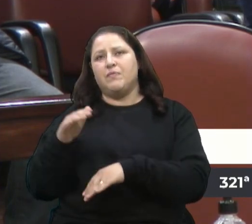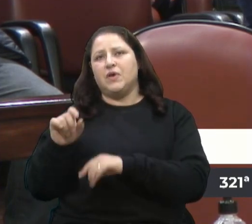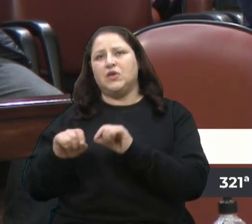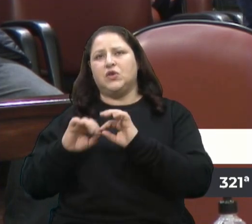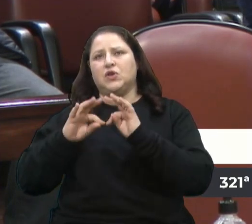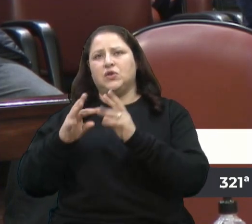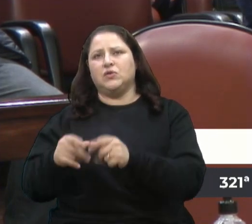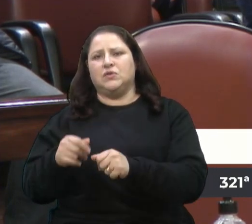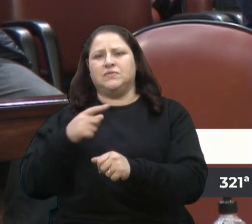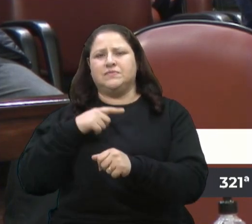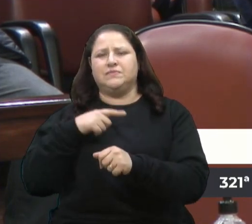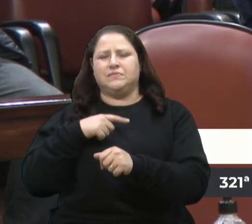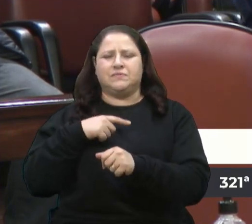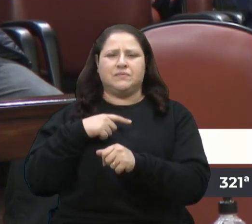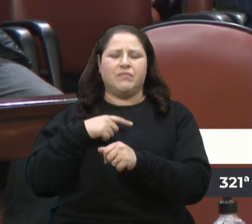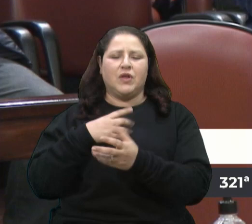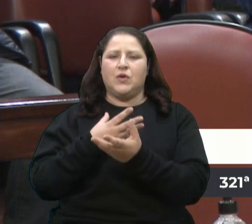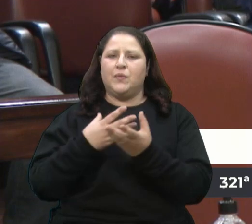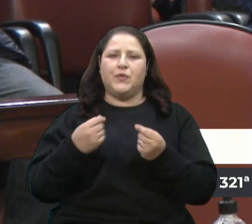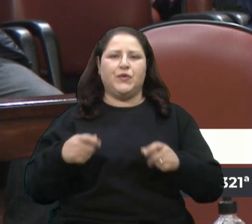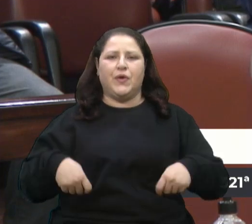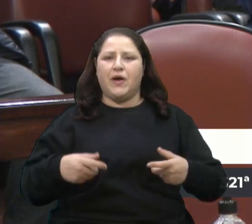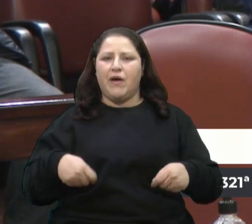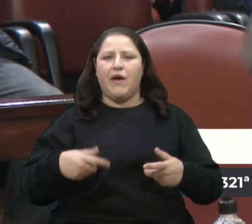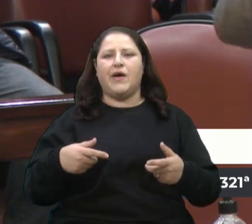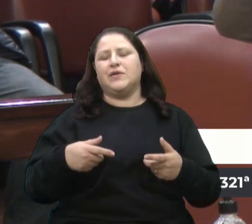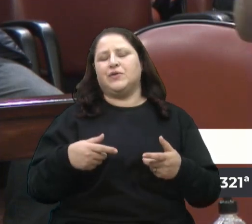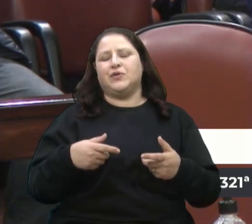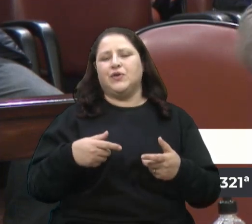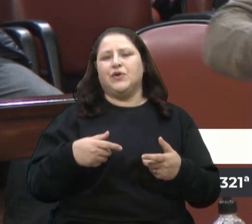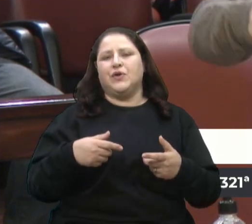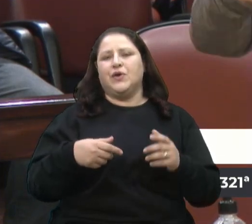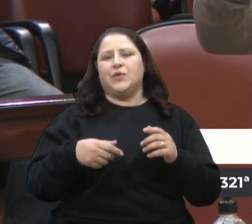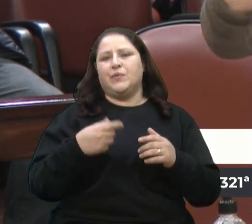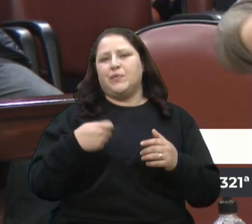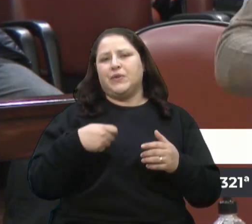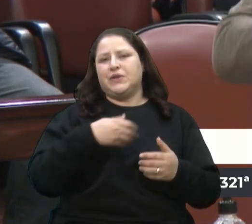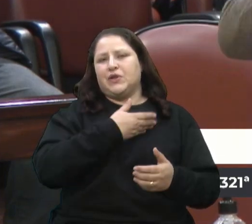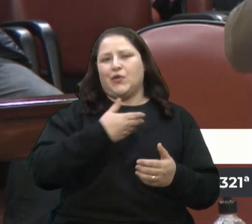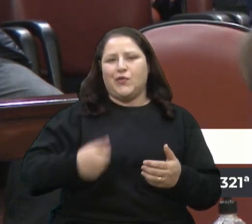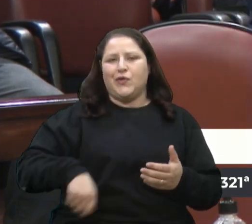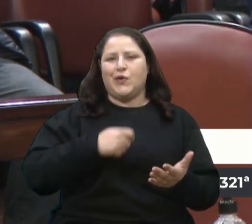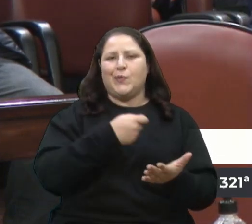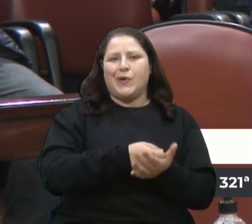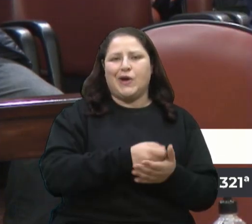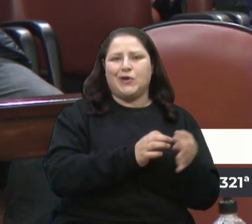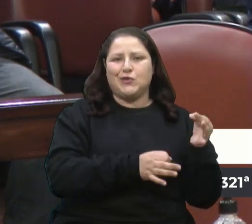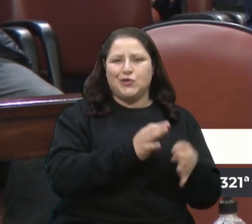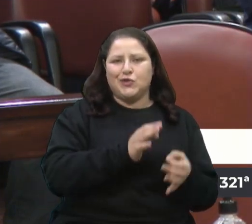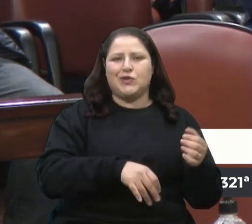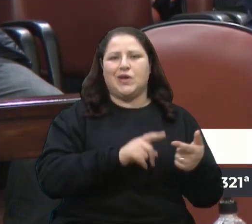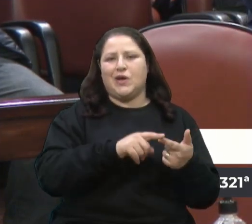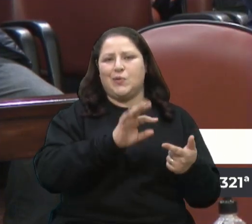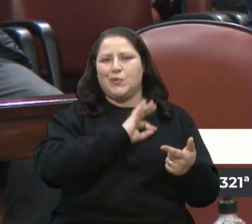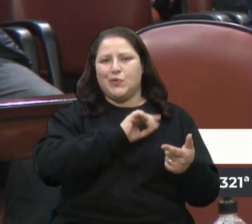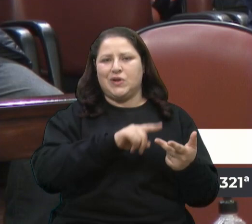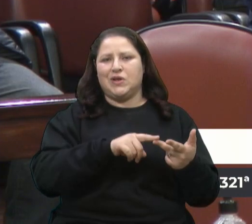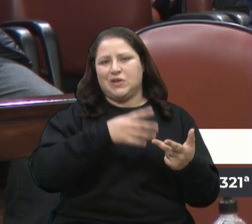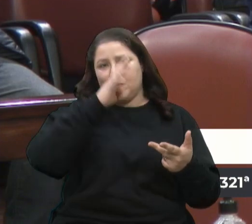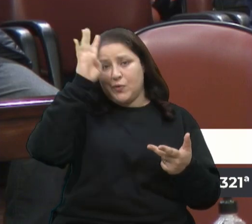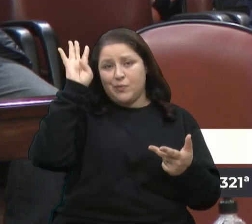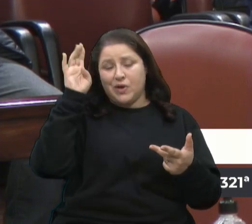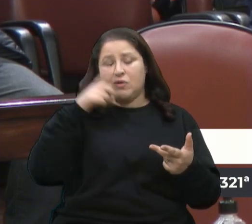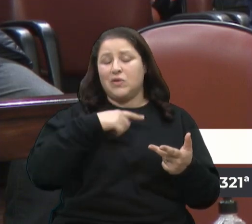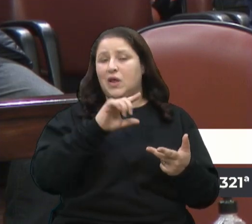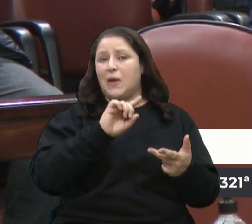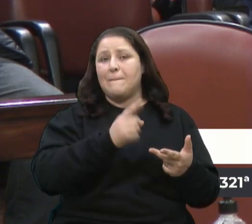o inchamento da máquina pública que tem. Tem judiciário, tem que ter polícia, tem que ter bombeiro, tem que ter toda uma estrutura para 1.000